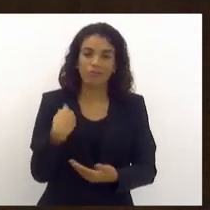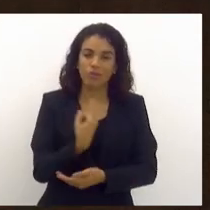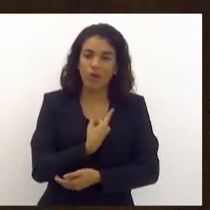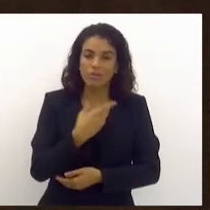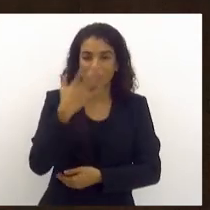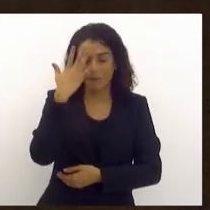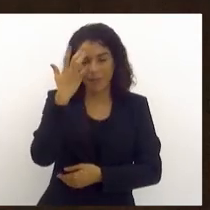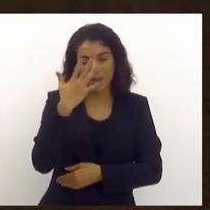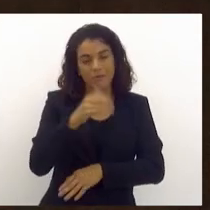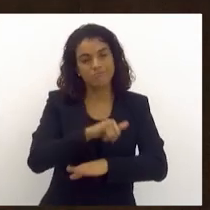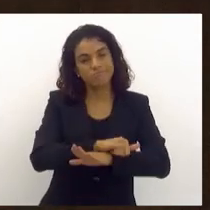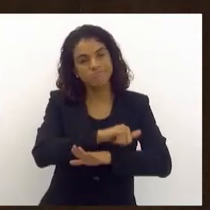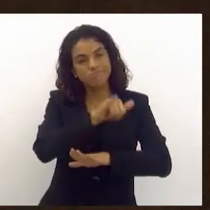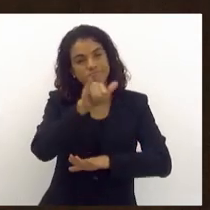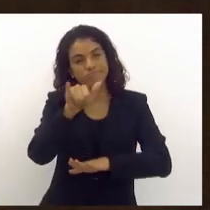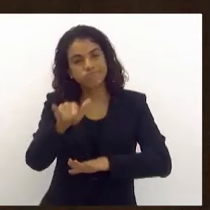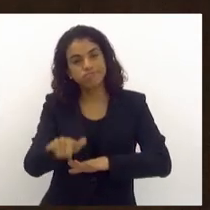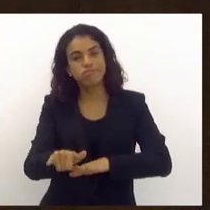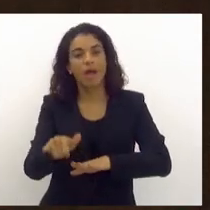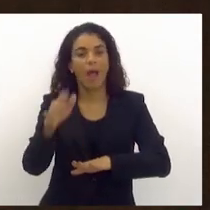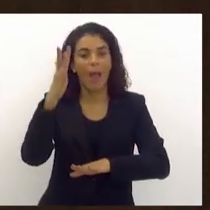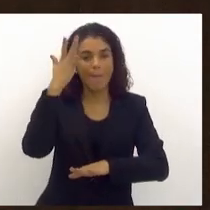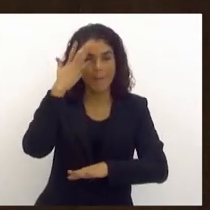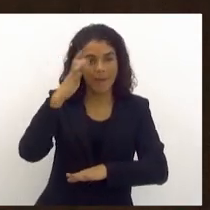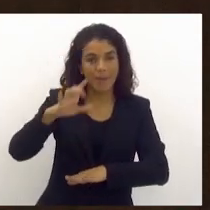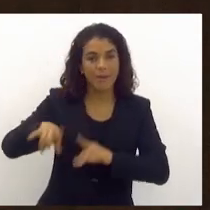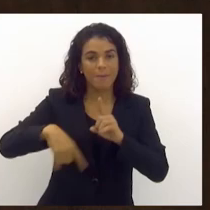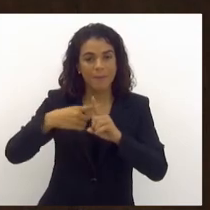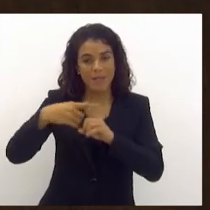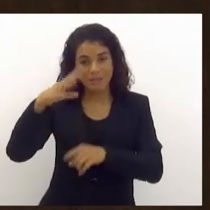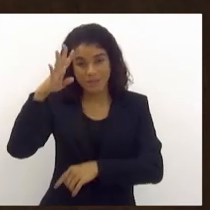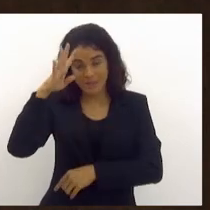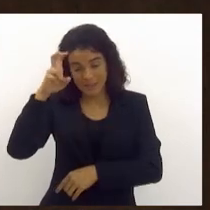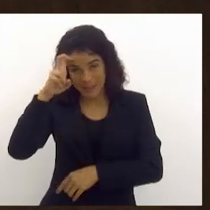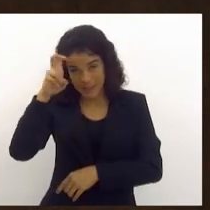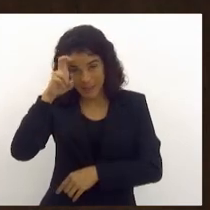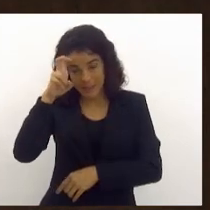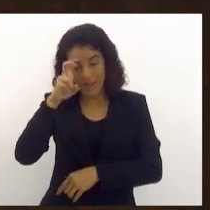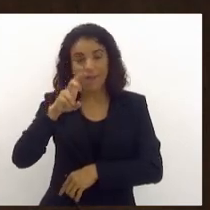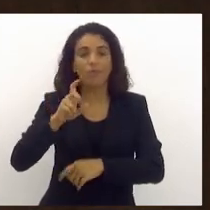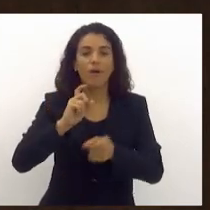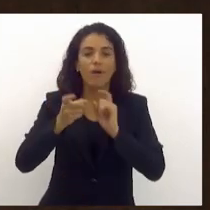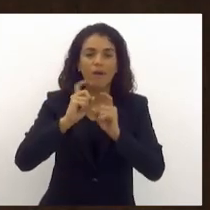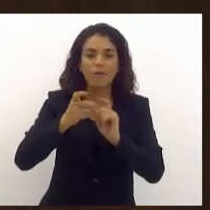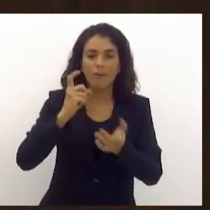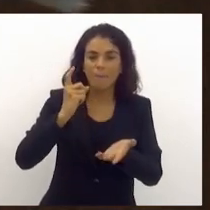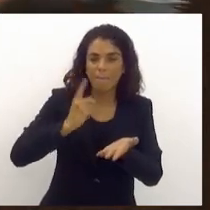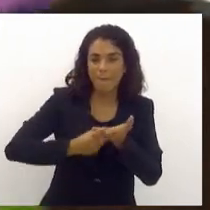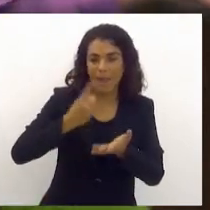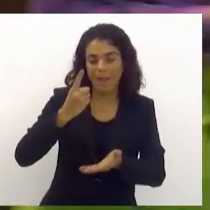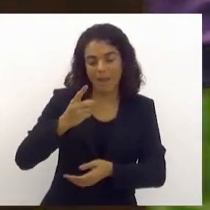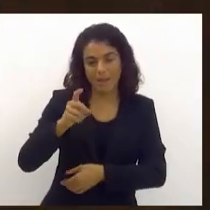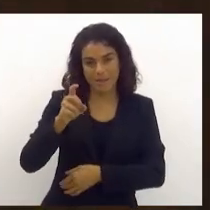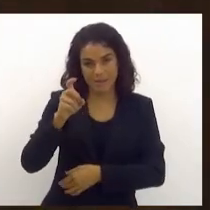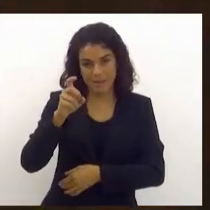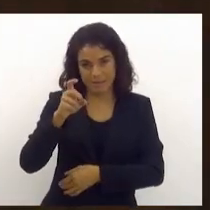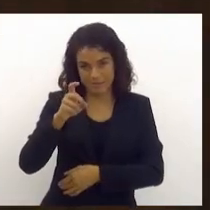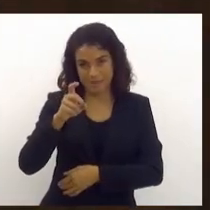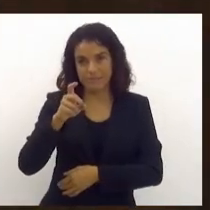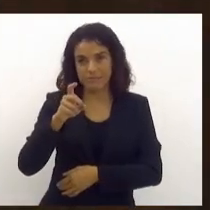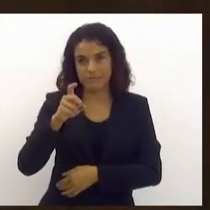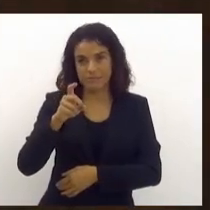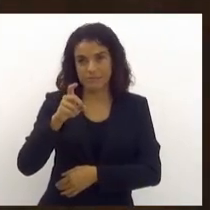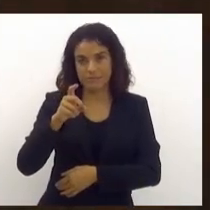missão amanhã e na quinta-feira, já uma reunião às 14 horas marcada no Congresso Nacional,